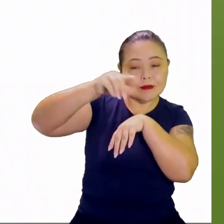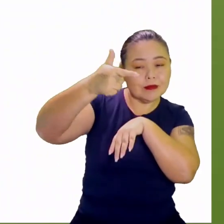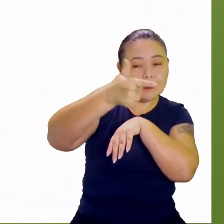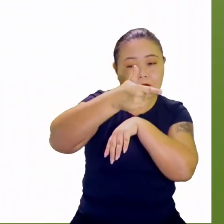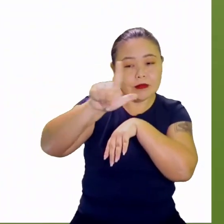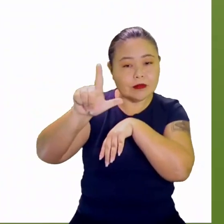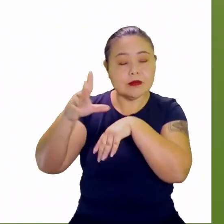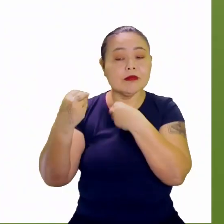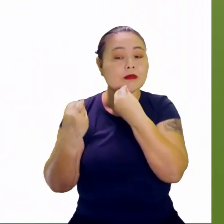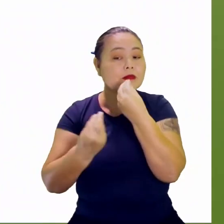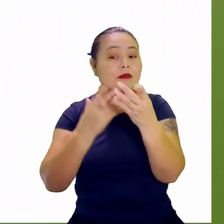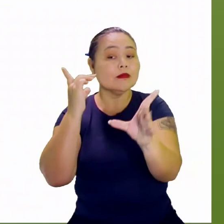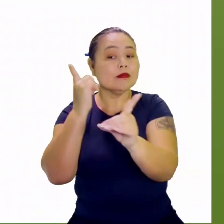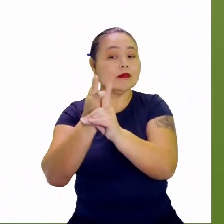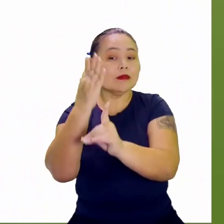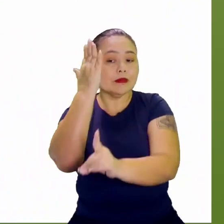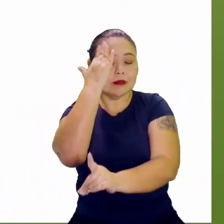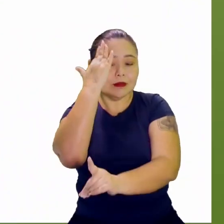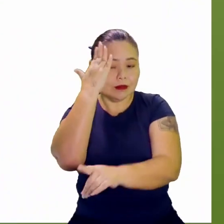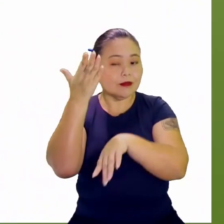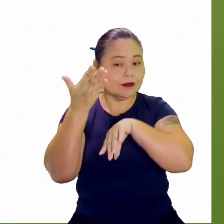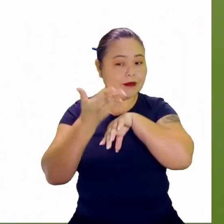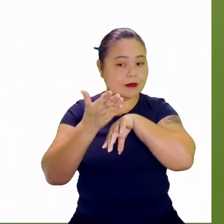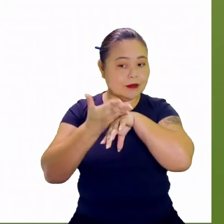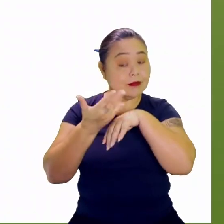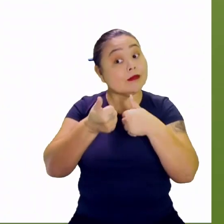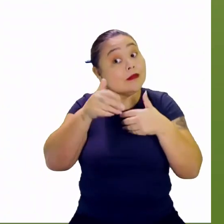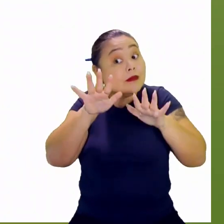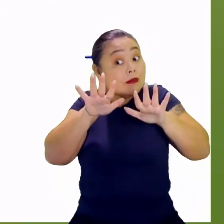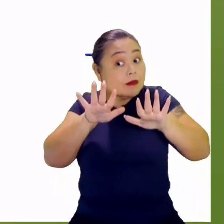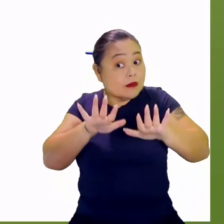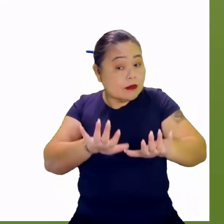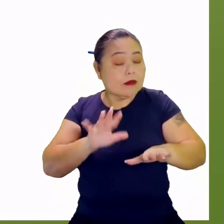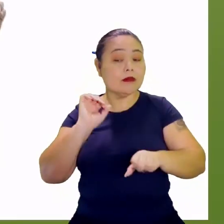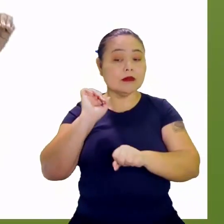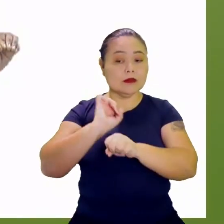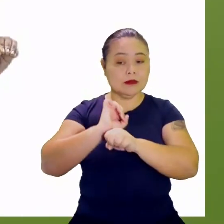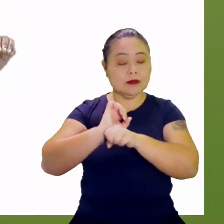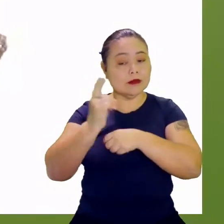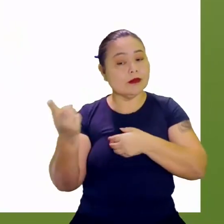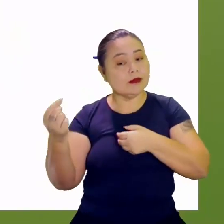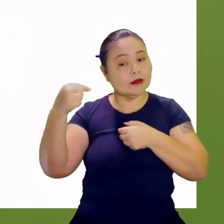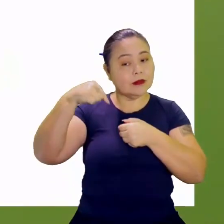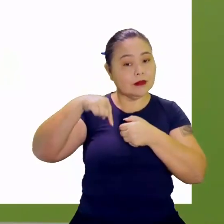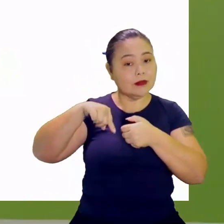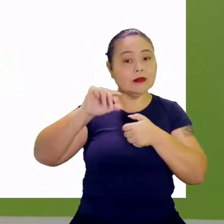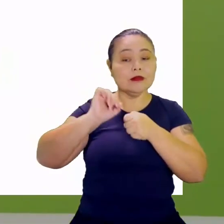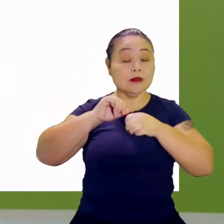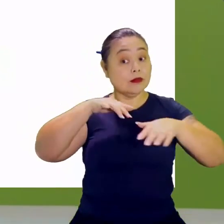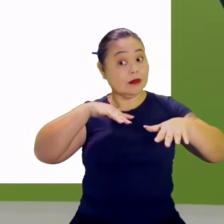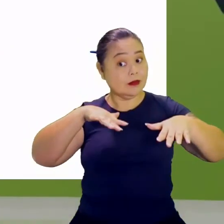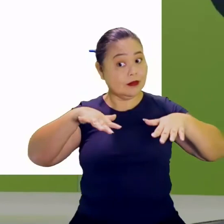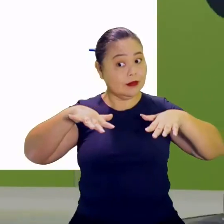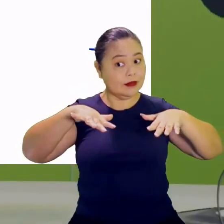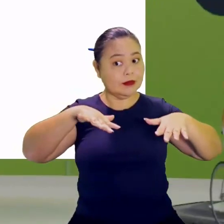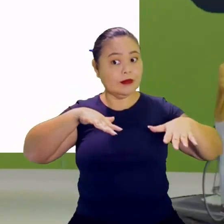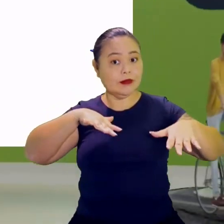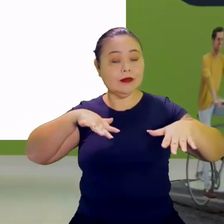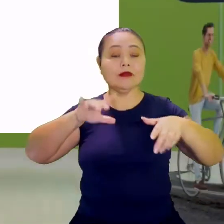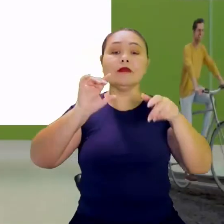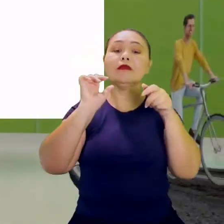de como que vocês podem descobrir isso na prática. Vamos ficar por aqui, já já nós vamos voltar, vai ter o Mexa-se,